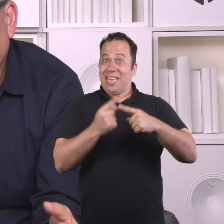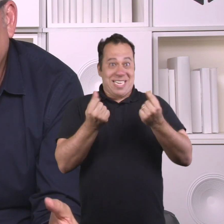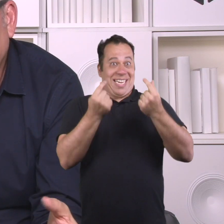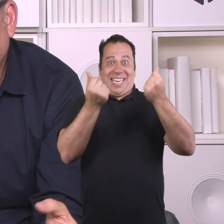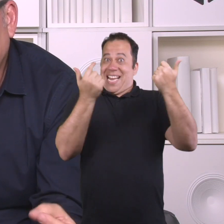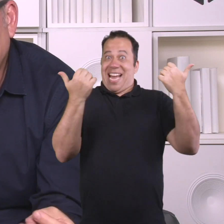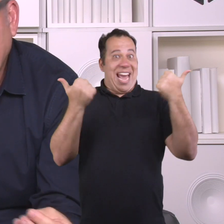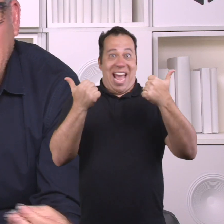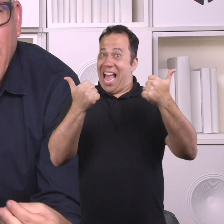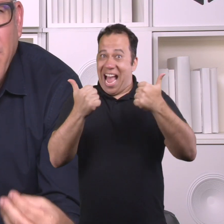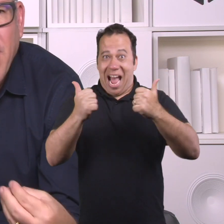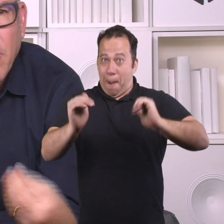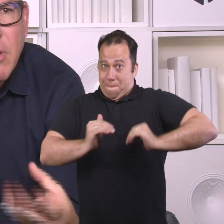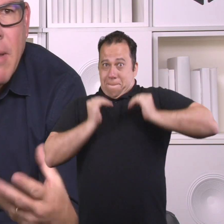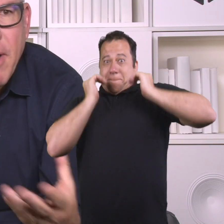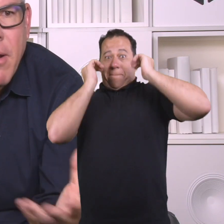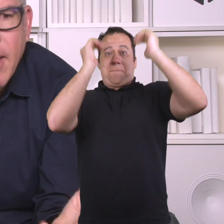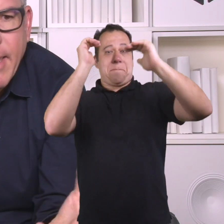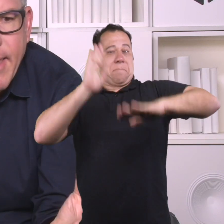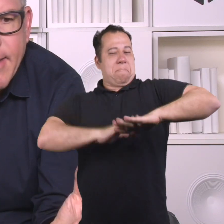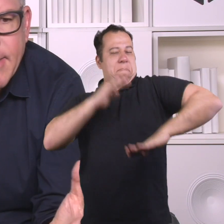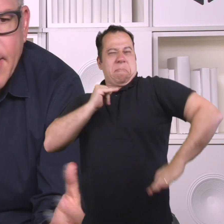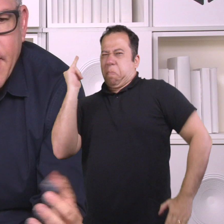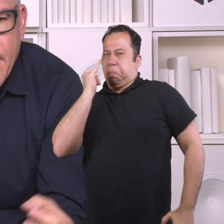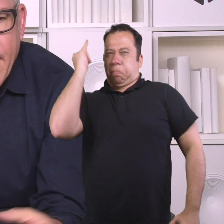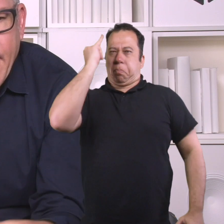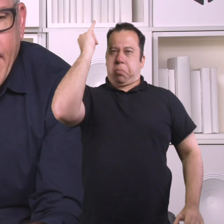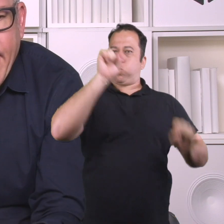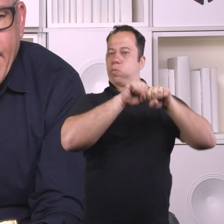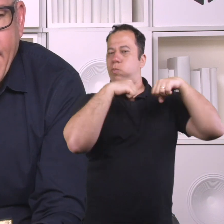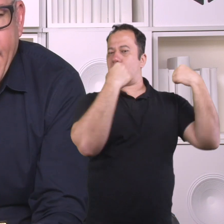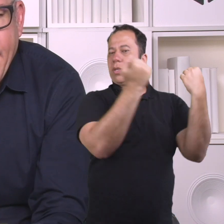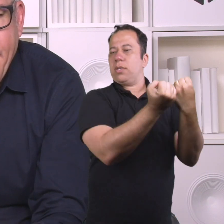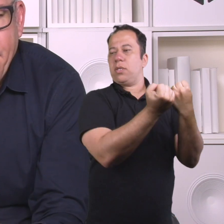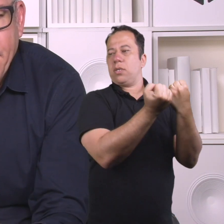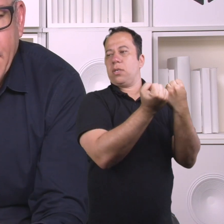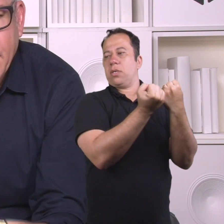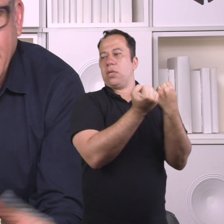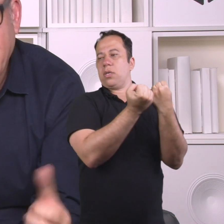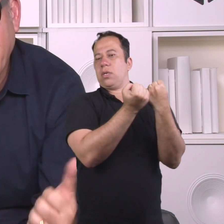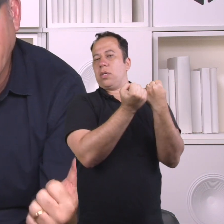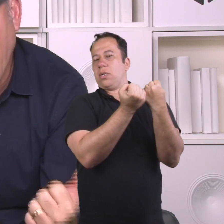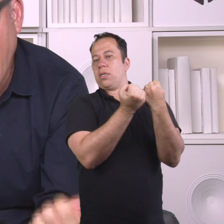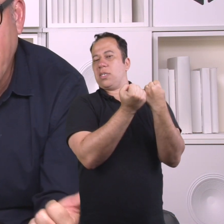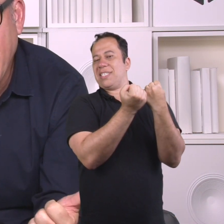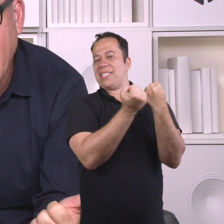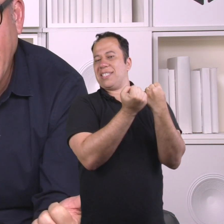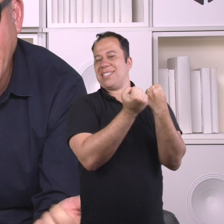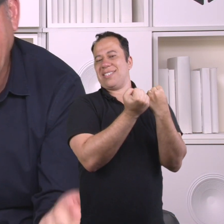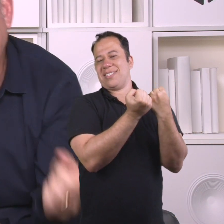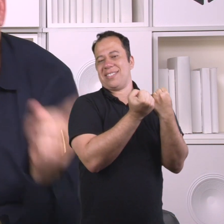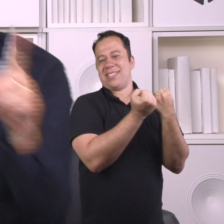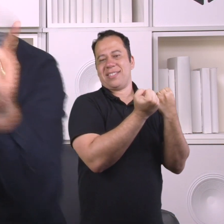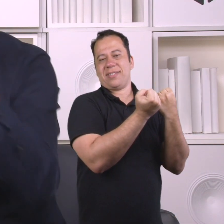Mamon o maior valor e a maior riqueza, ela